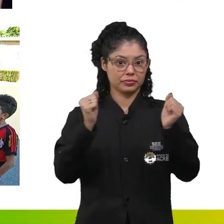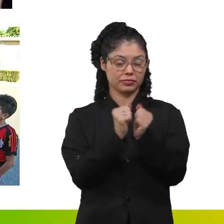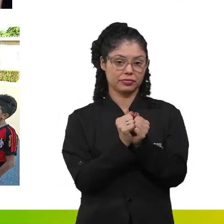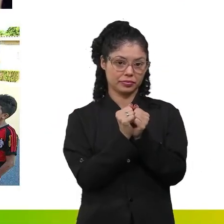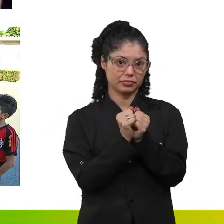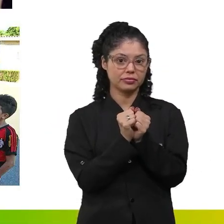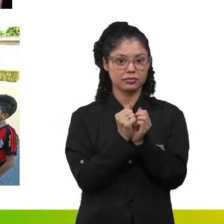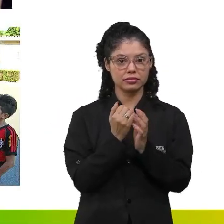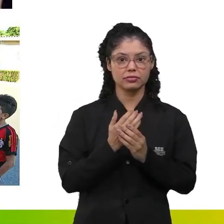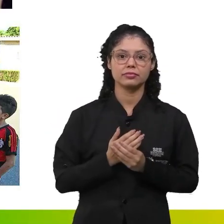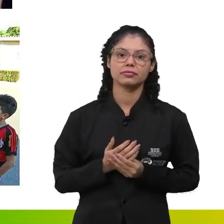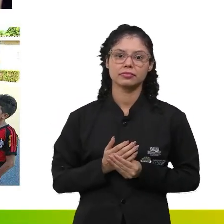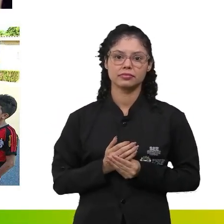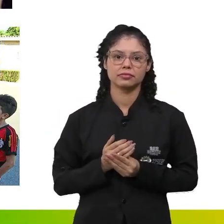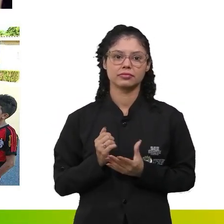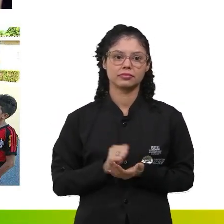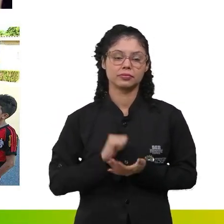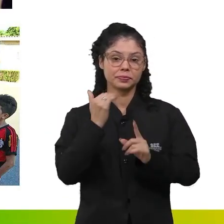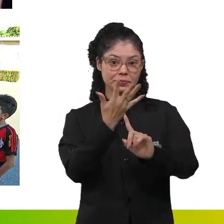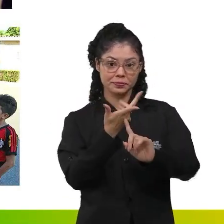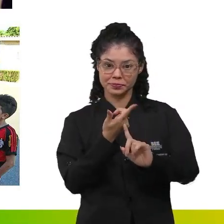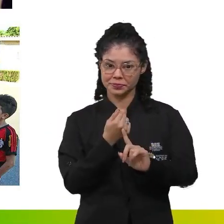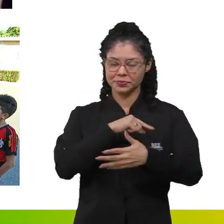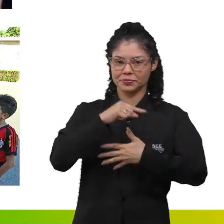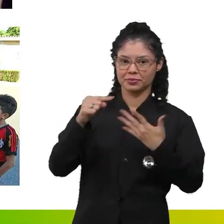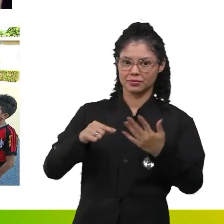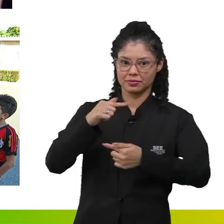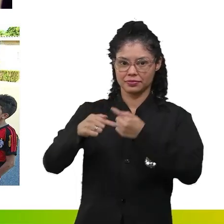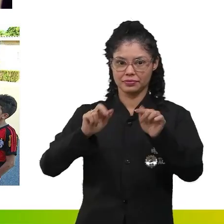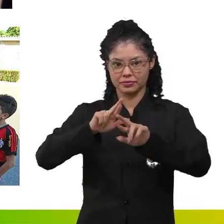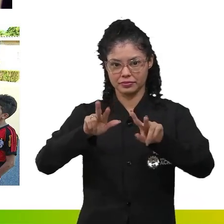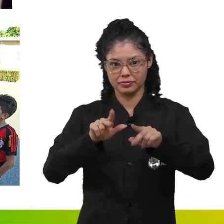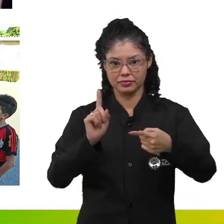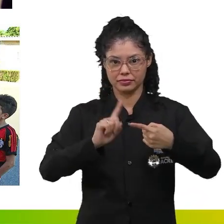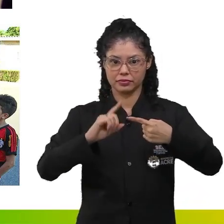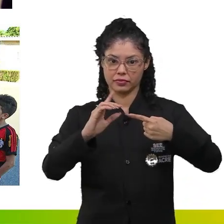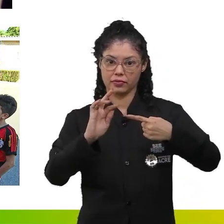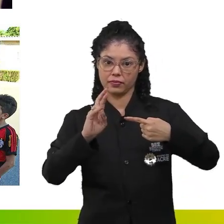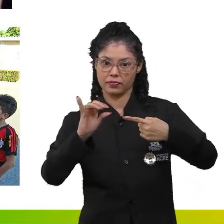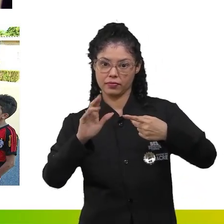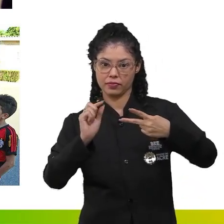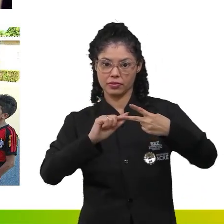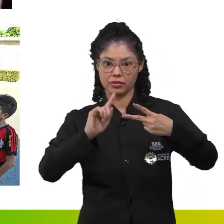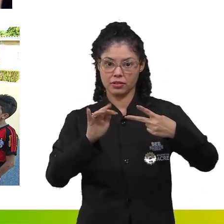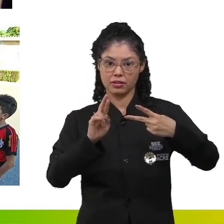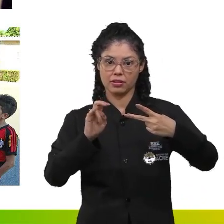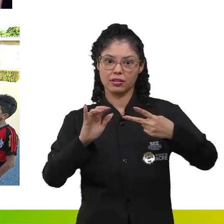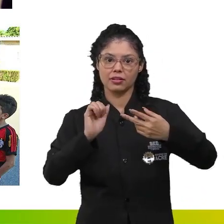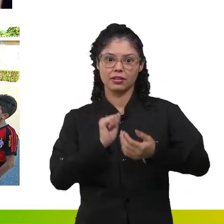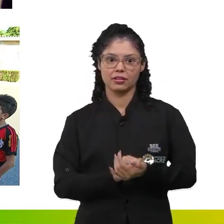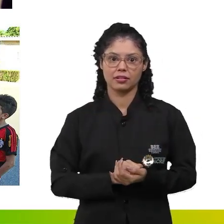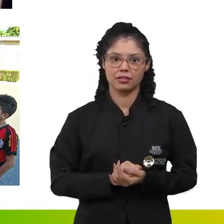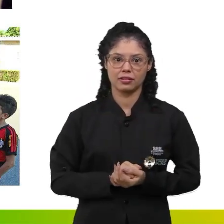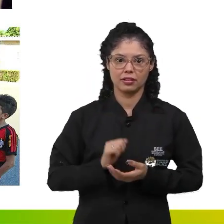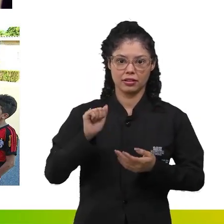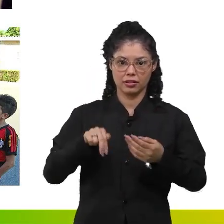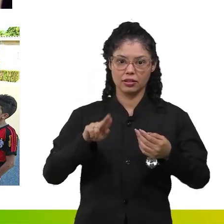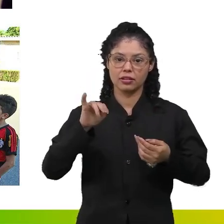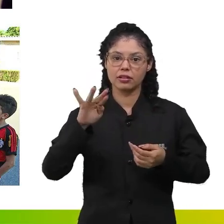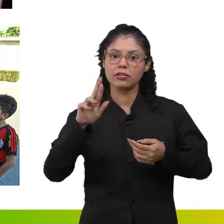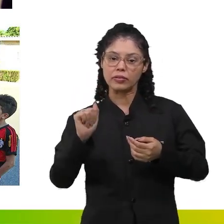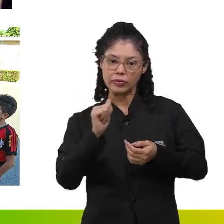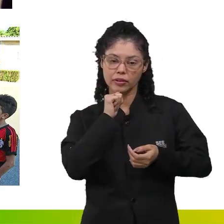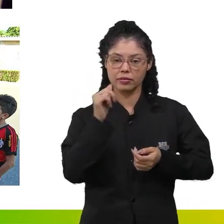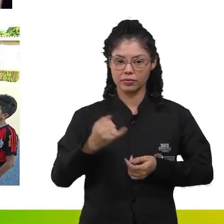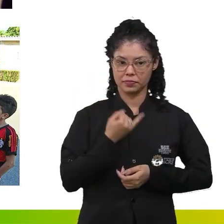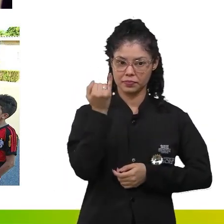mescla de artistas de gerações distintas. Temos Caetano Veloso, Gilberto Gil e Dona Diva Anitta. E aí, o que